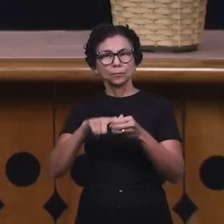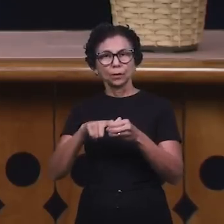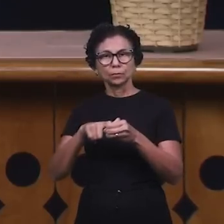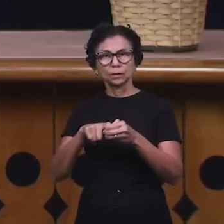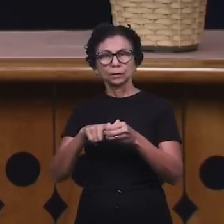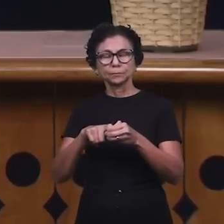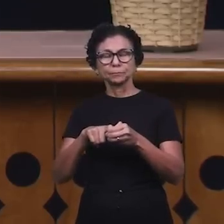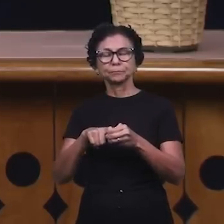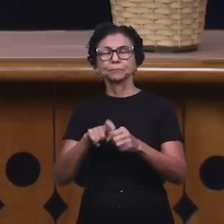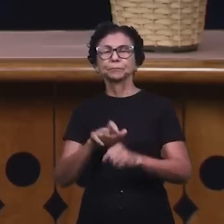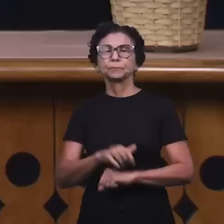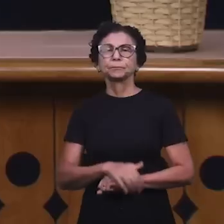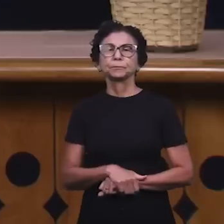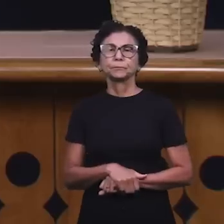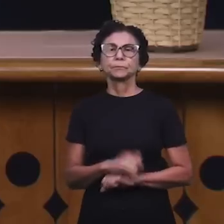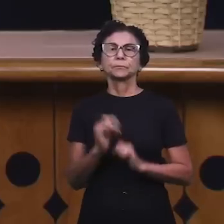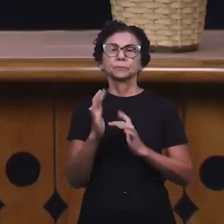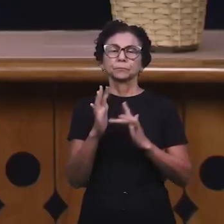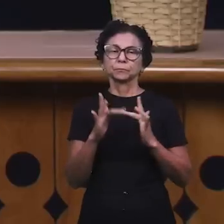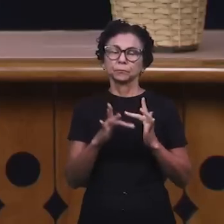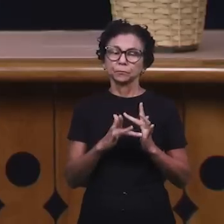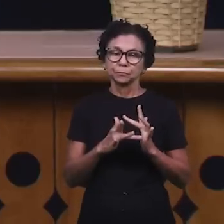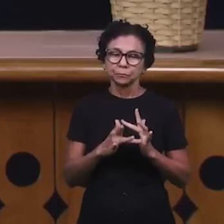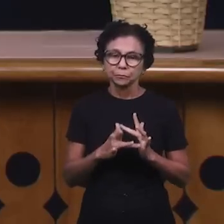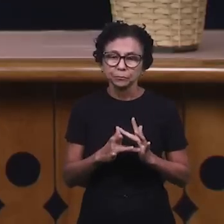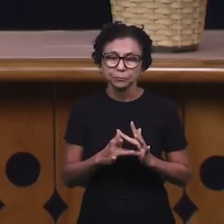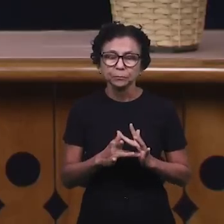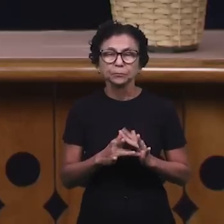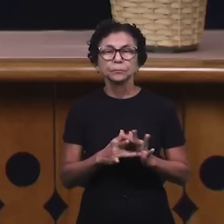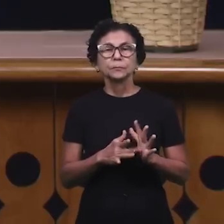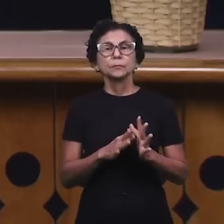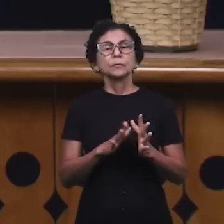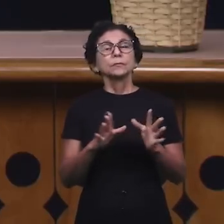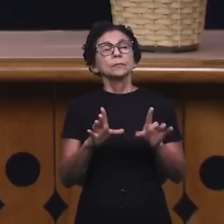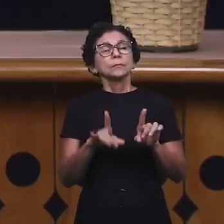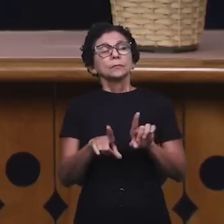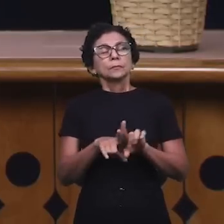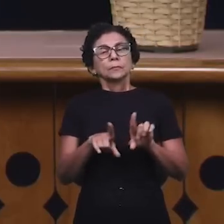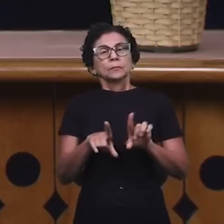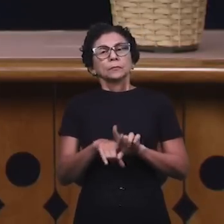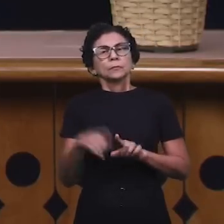No contexto dos sinais da sua volta, ele proferiu a parábola da figueira.